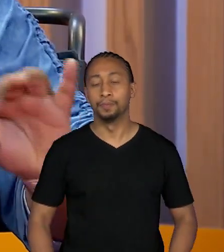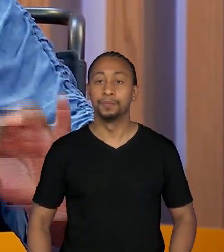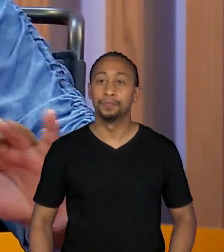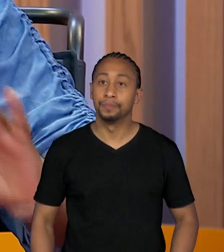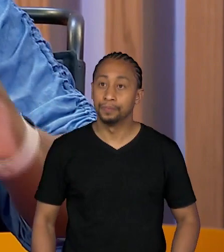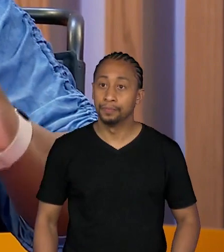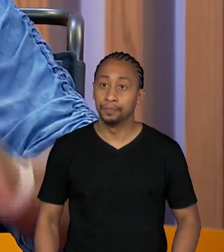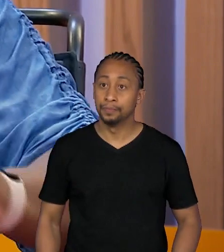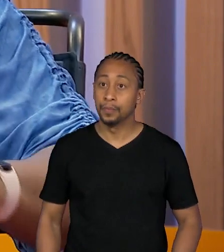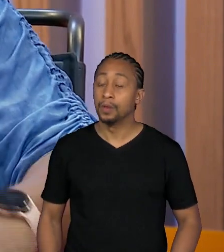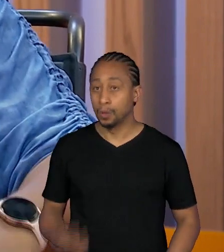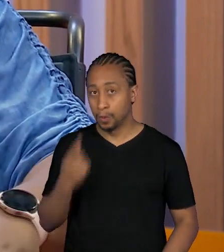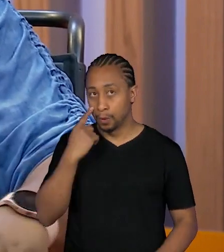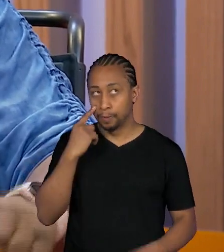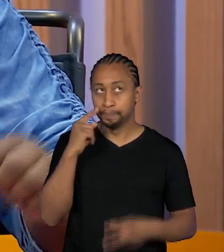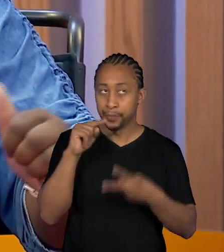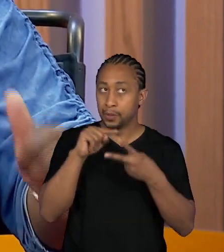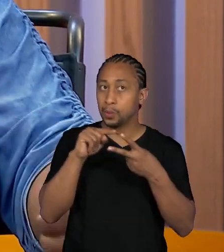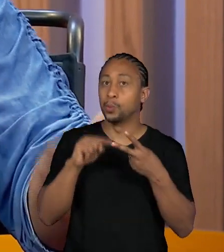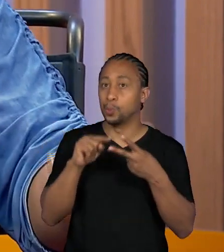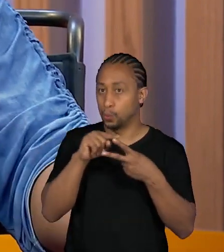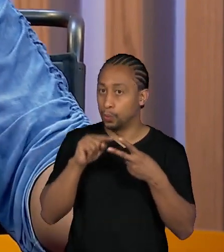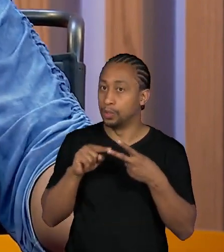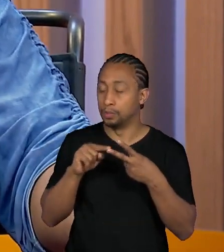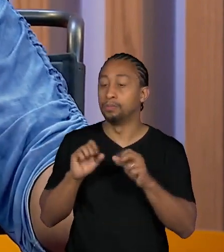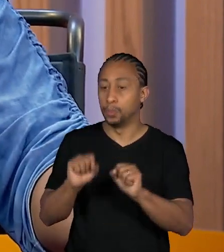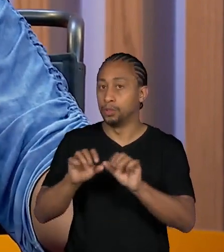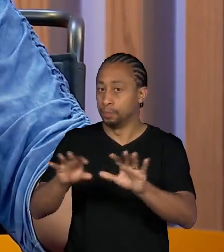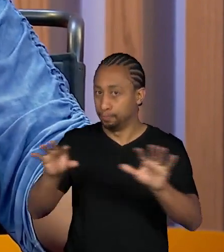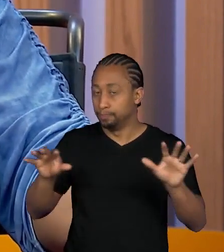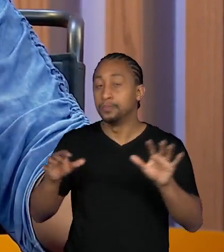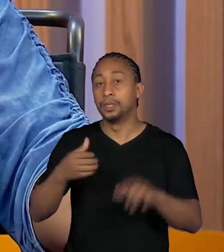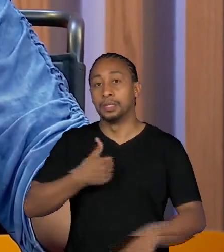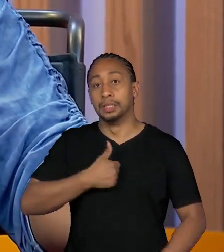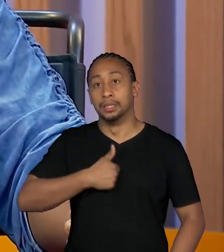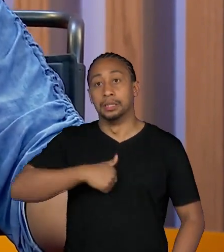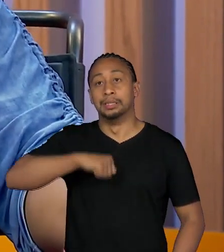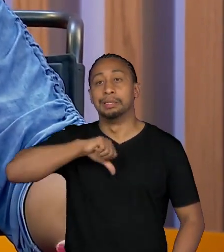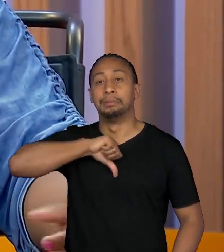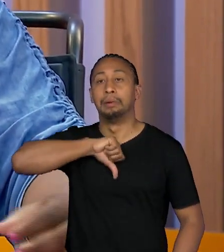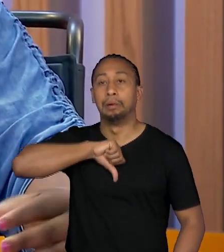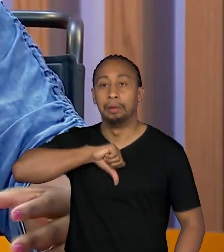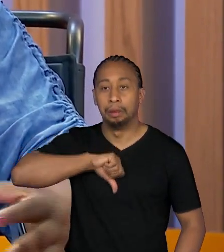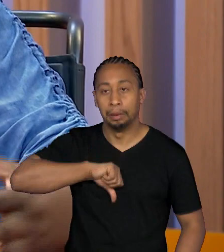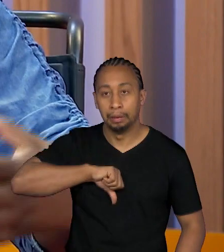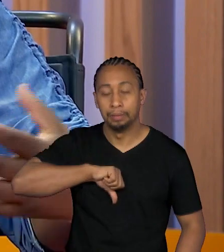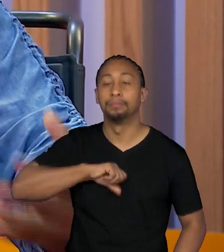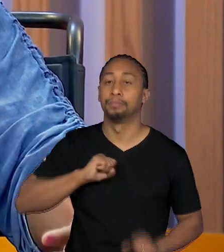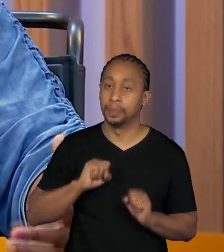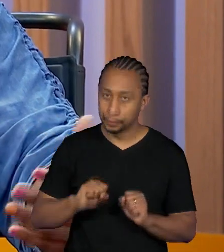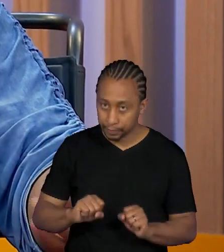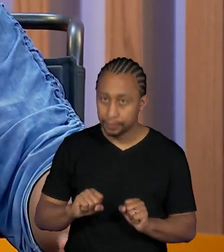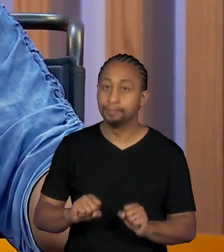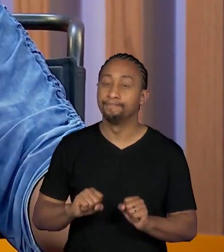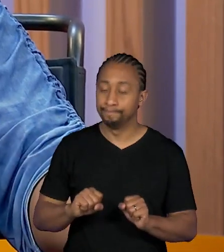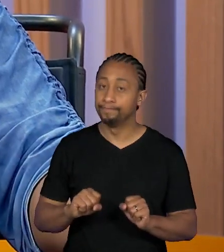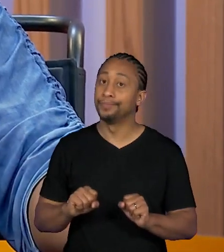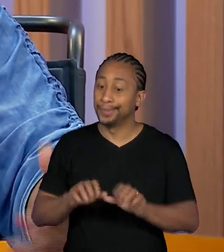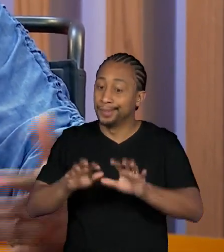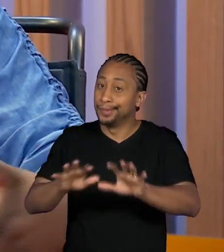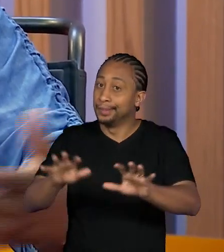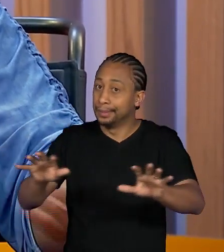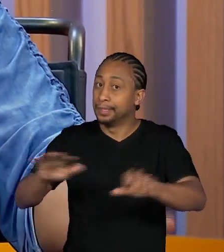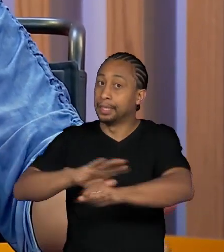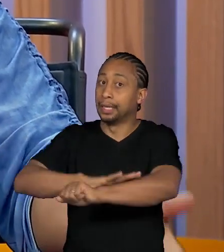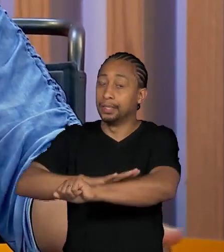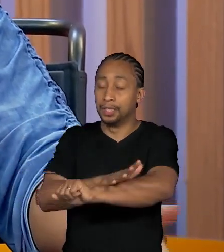que pode afetar de duas formas. Na nossa autoestima. Então, a gente vê os impactos do racismo, eu